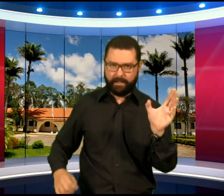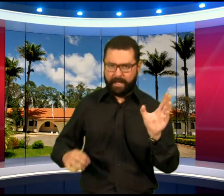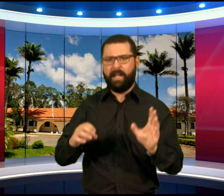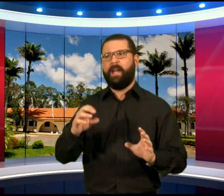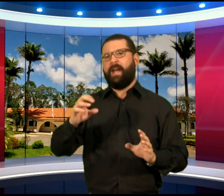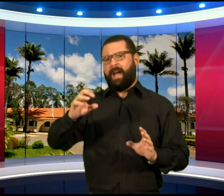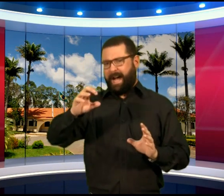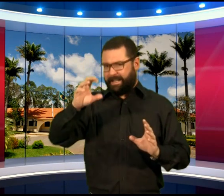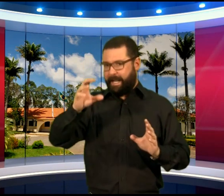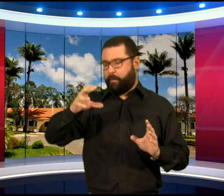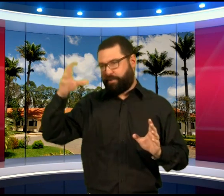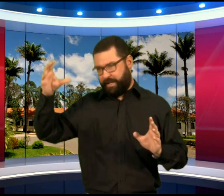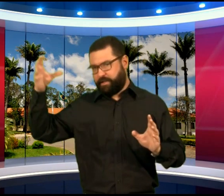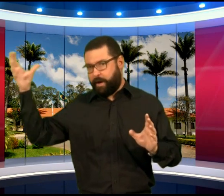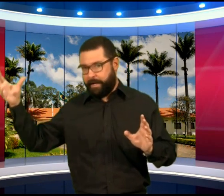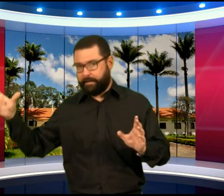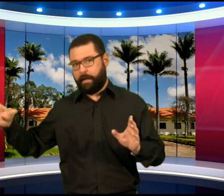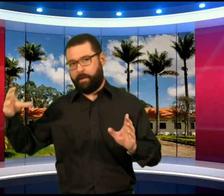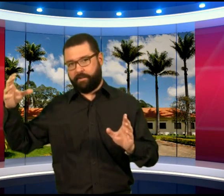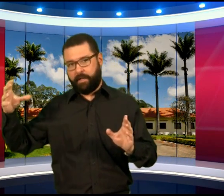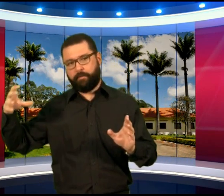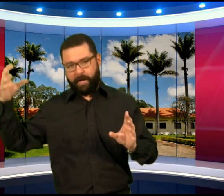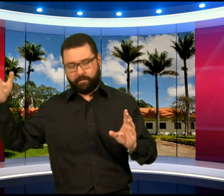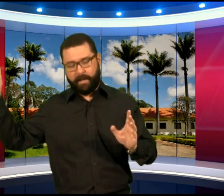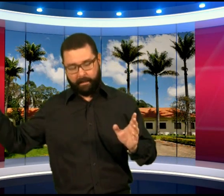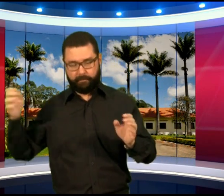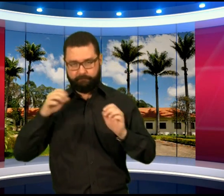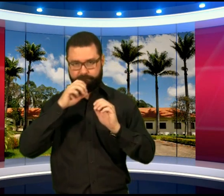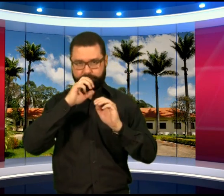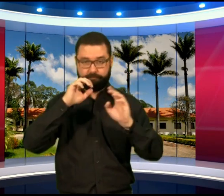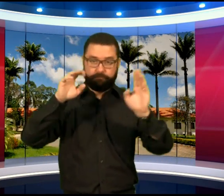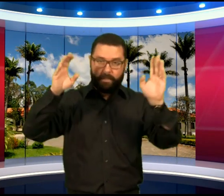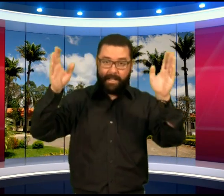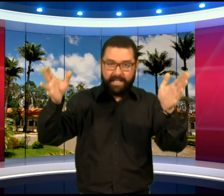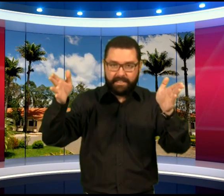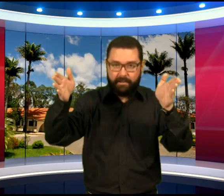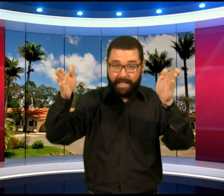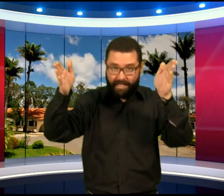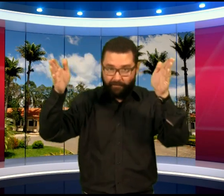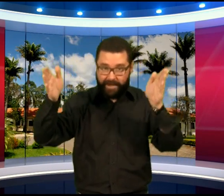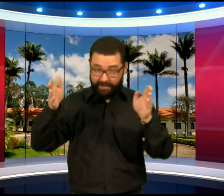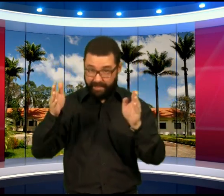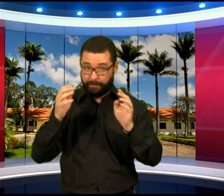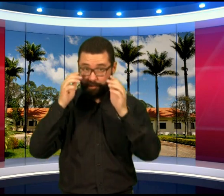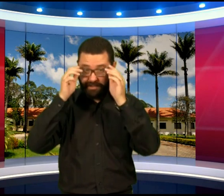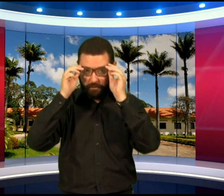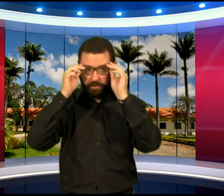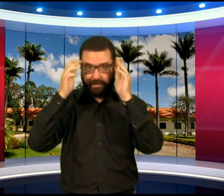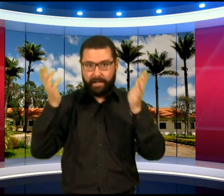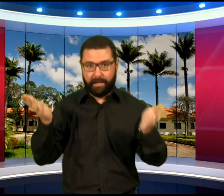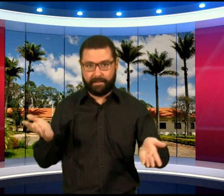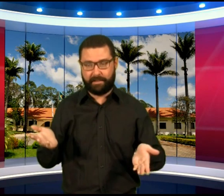menos 40, até 440, que é 400 mais 40. Nessa faixa de